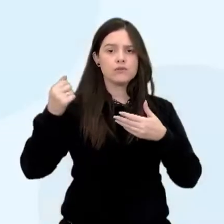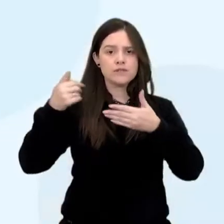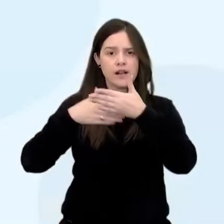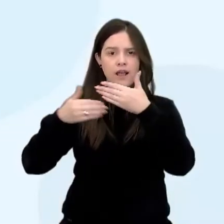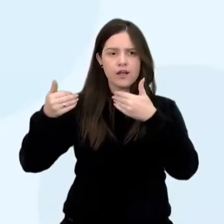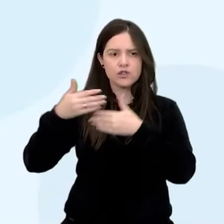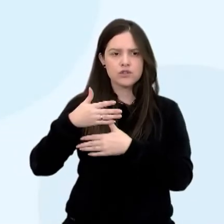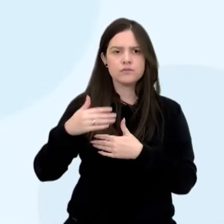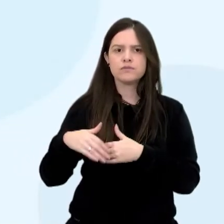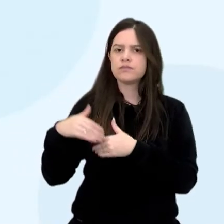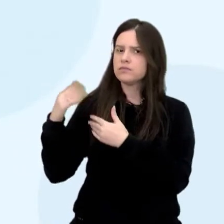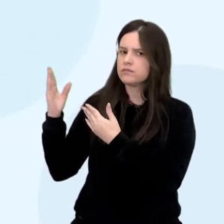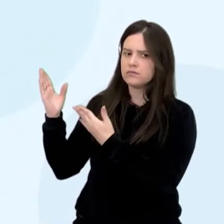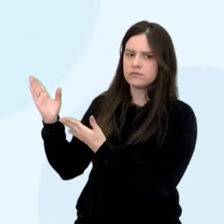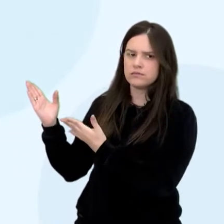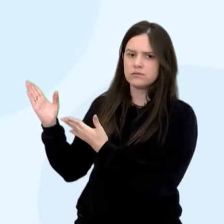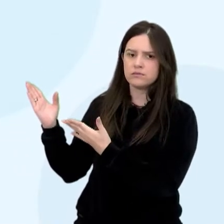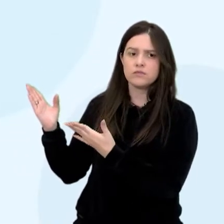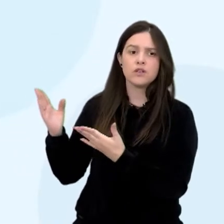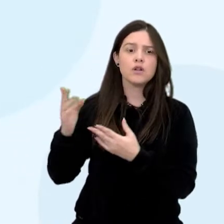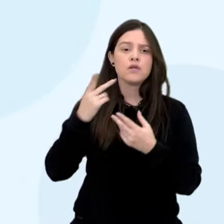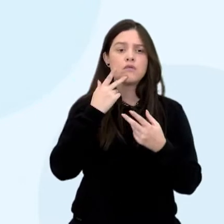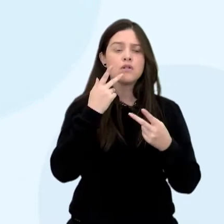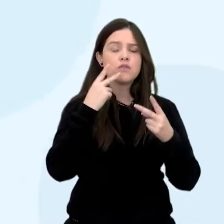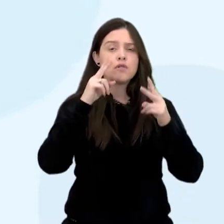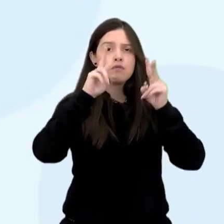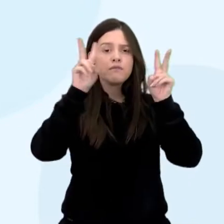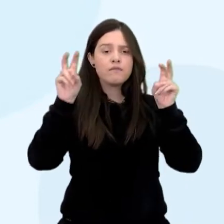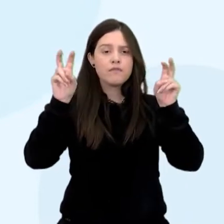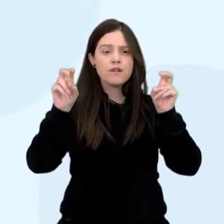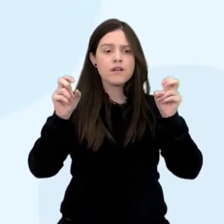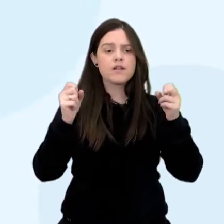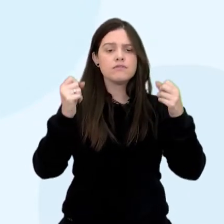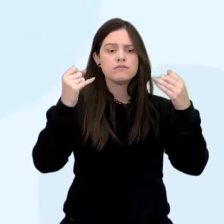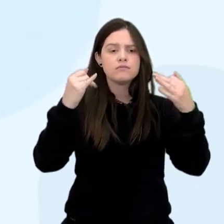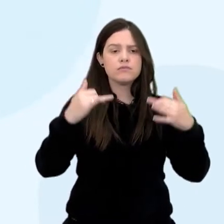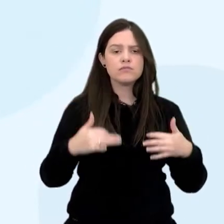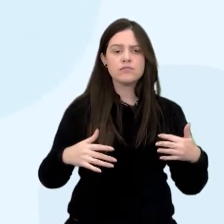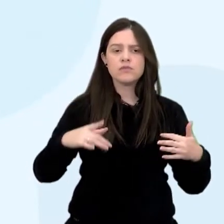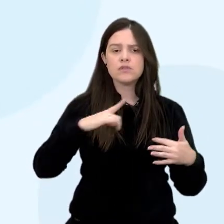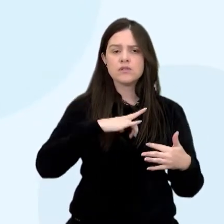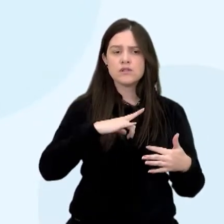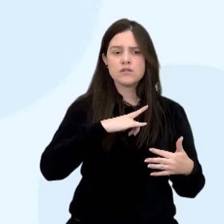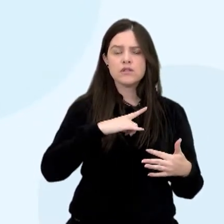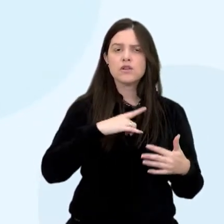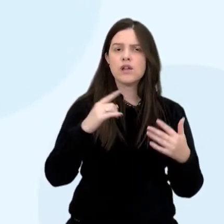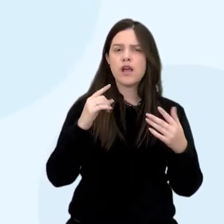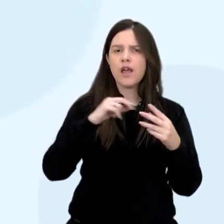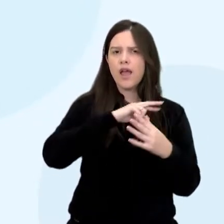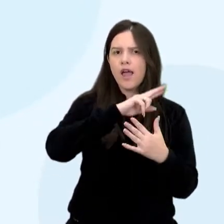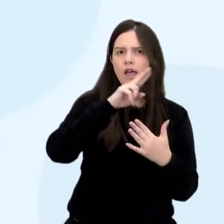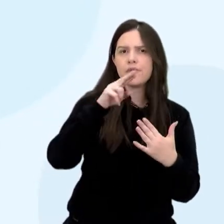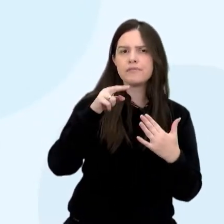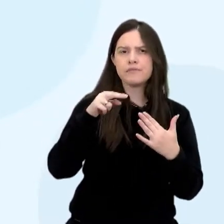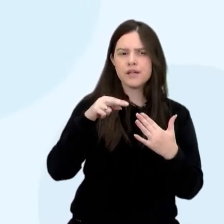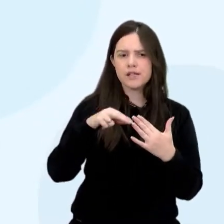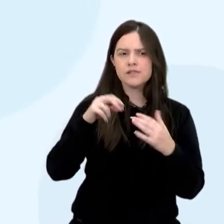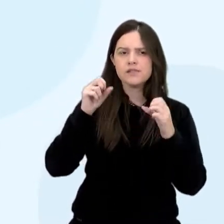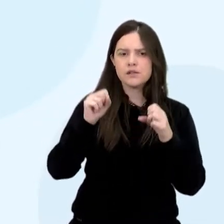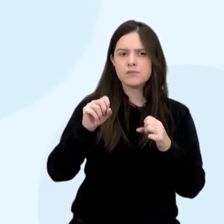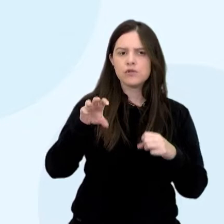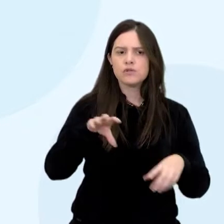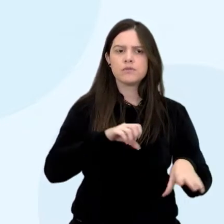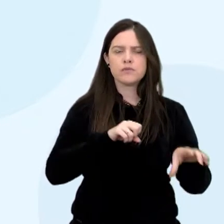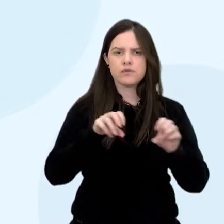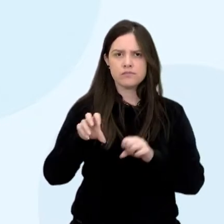Giovanni colocou de novo. Vamos falar então um pouquinho do protótipo, tá? Depois vocês leiam aí essa referência que está no material que vocês podem pegar